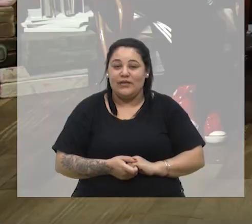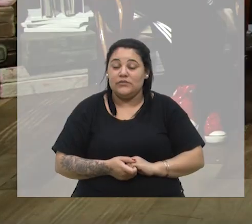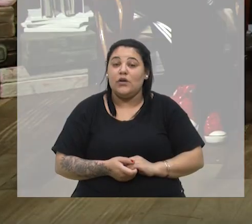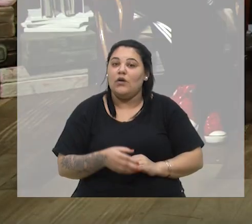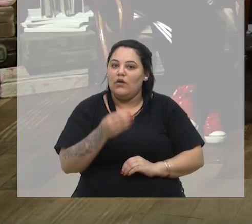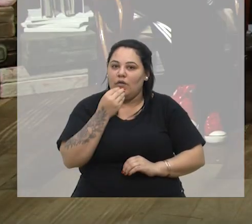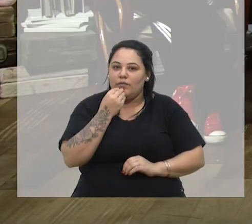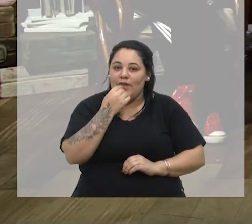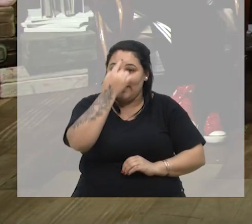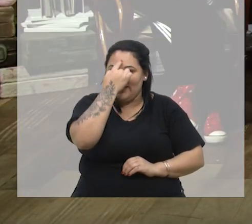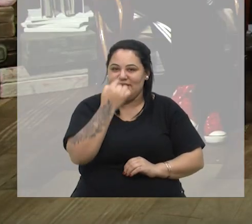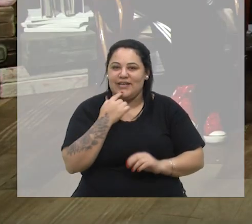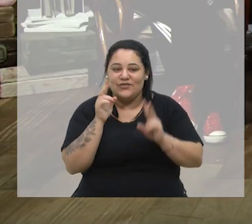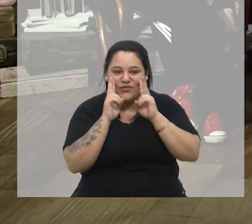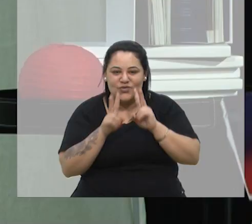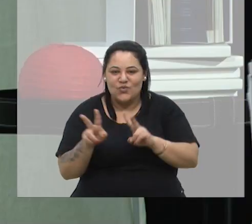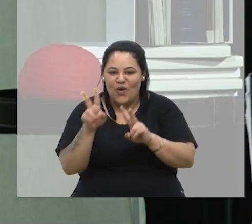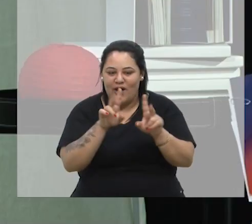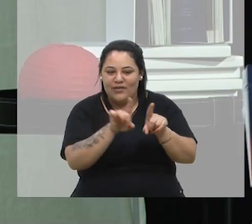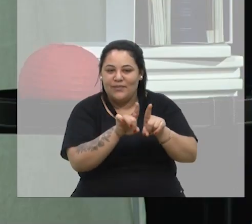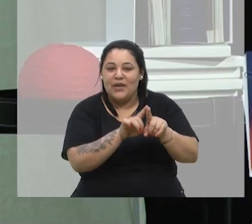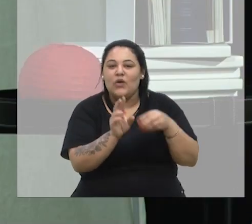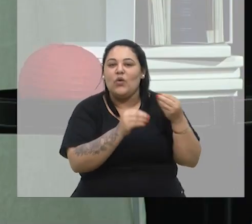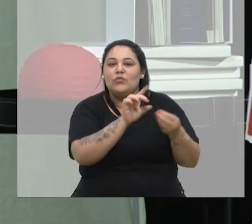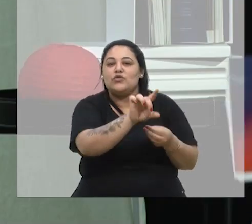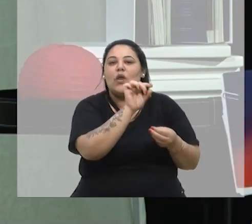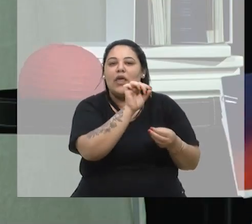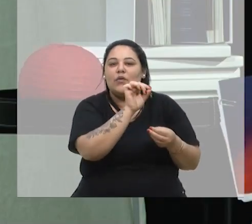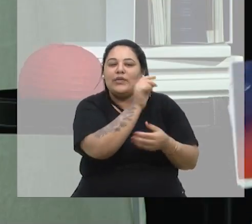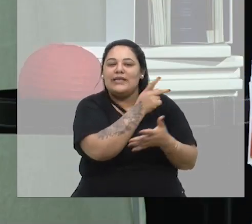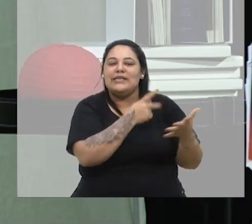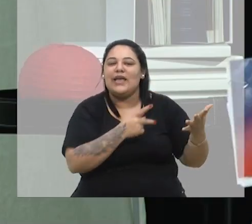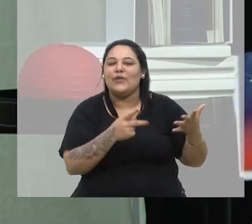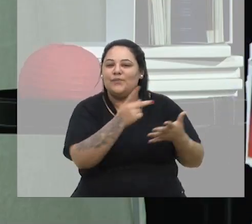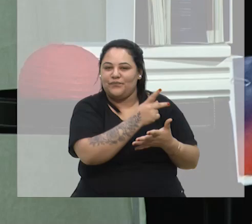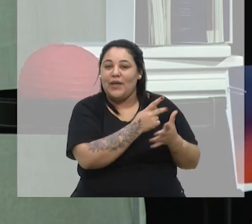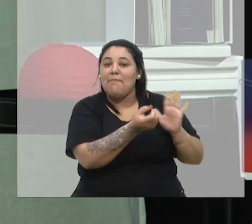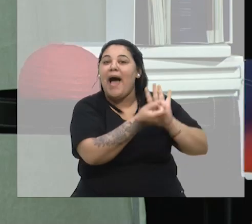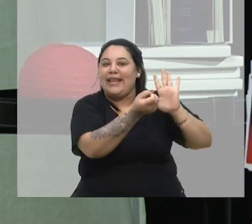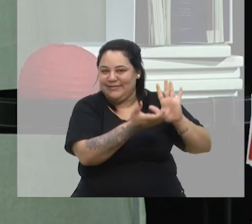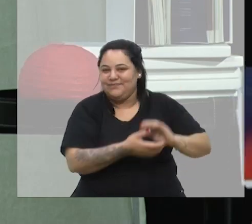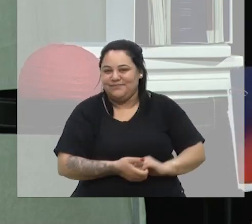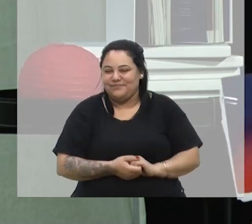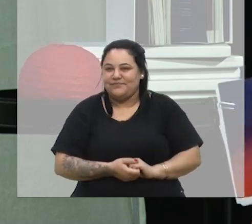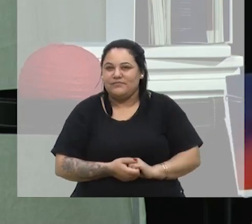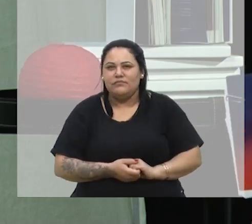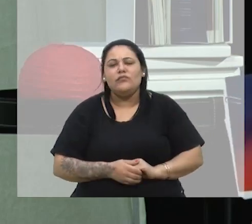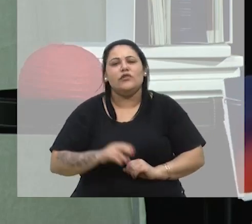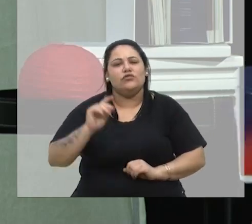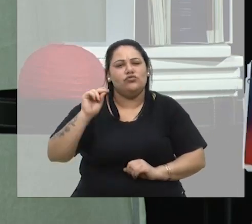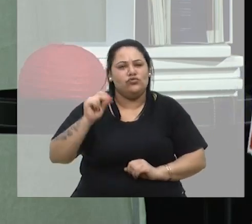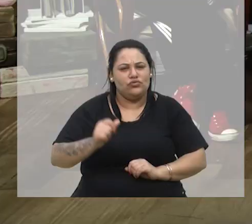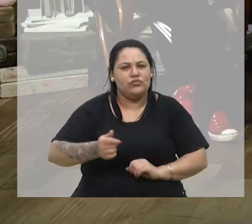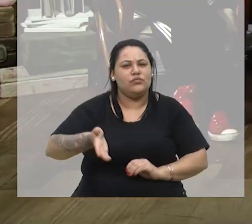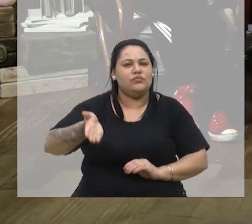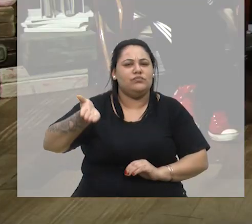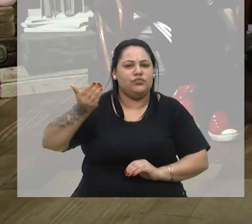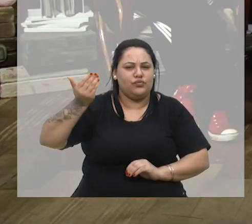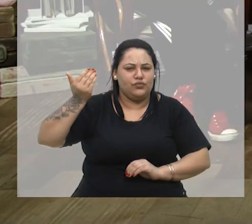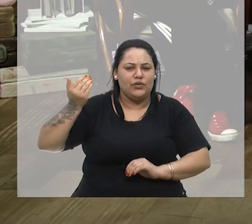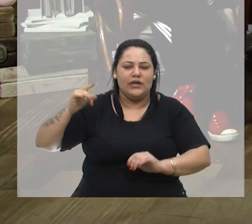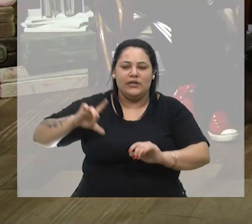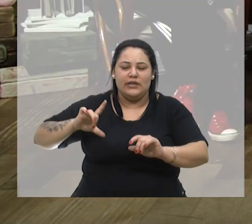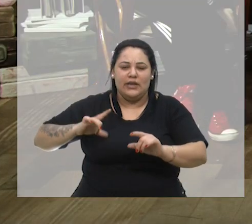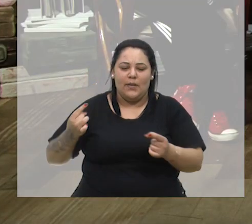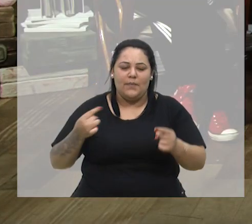sintetiza tudo isso. Cris, e a identidade visual, como é que foi a escolha da Feira do Livro? E a